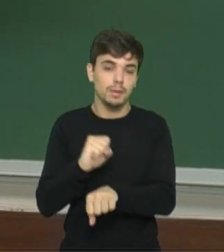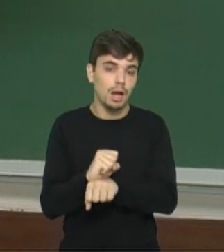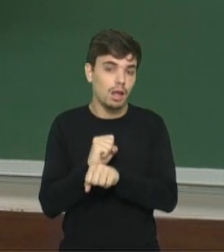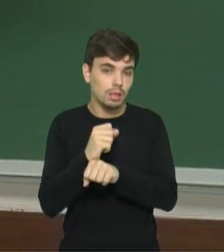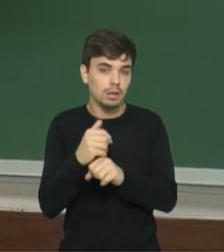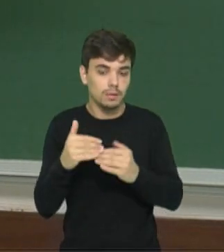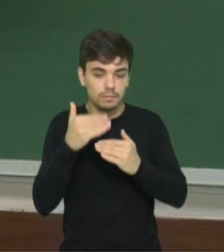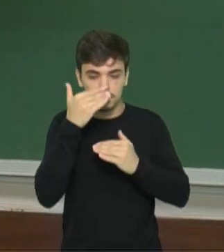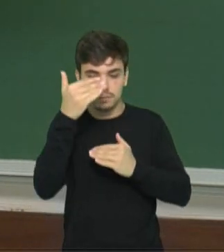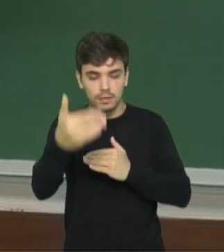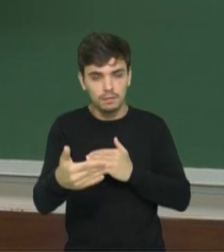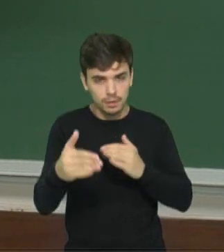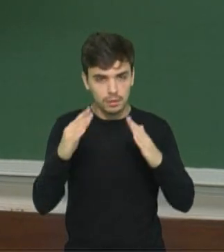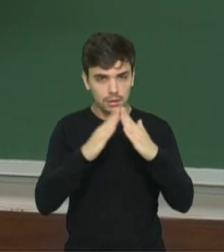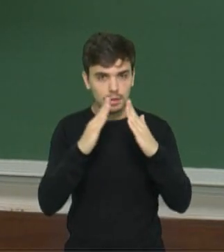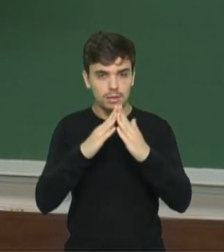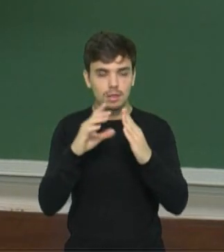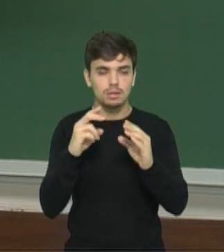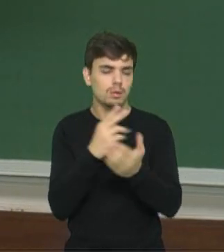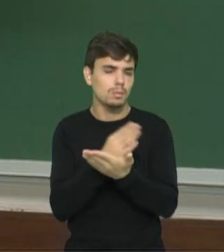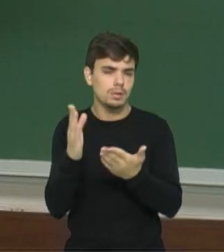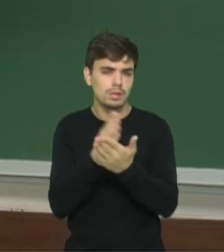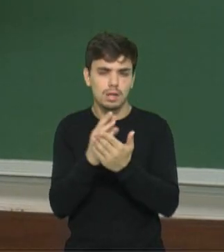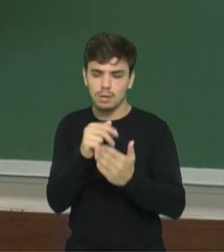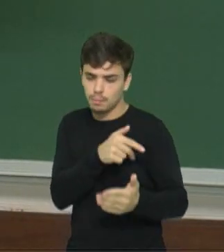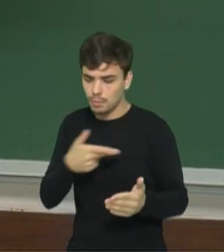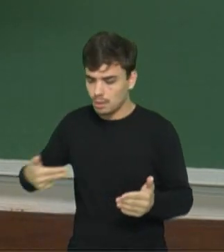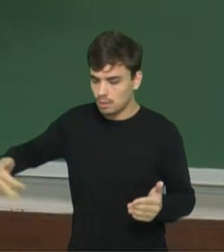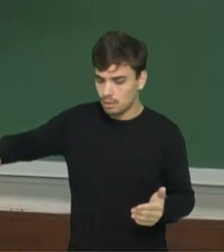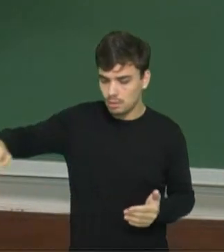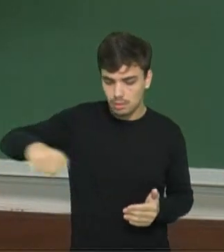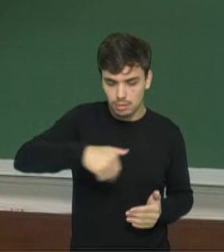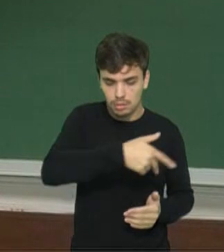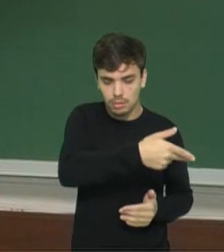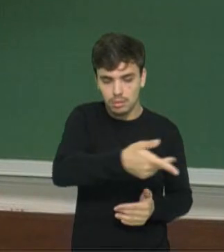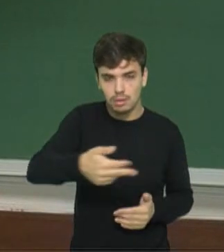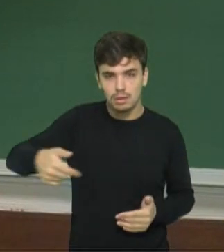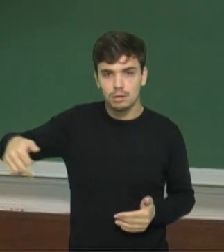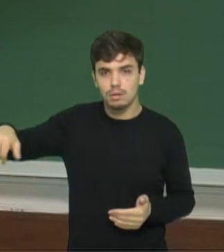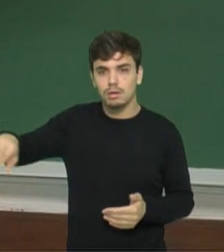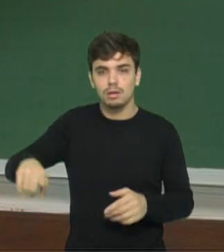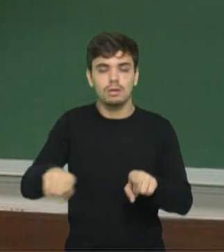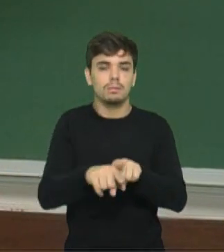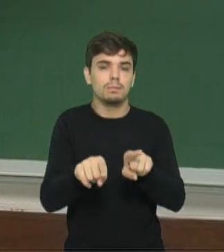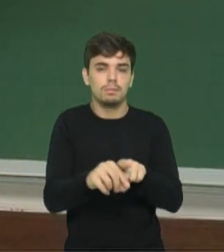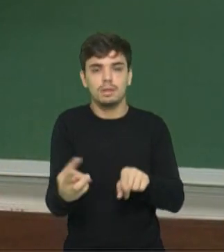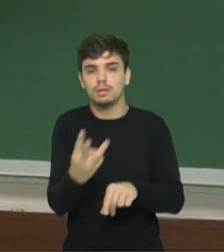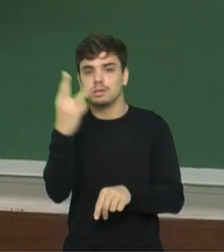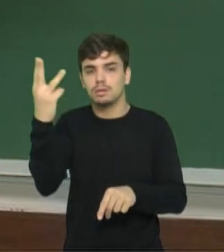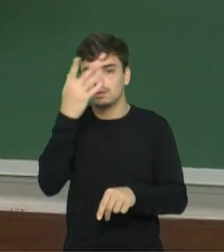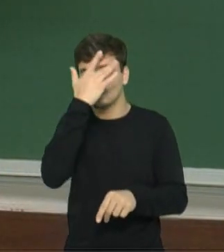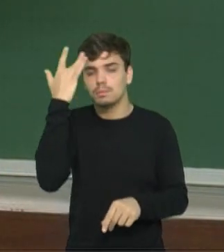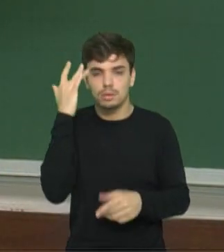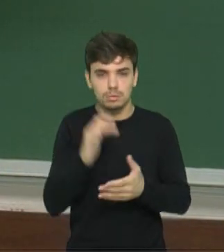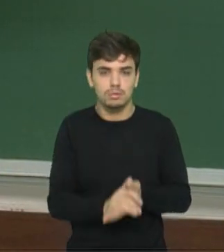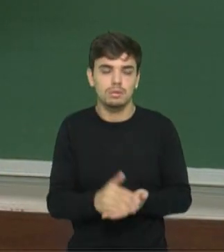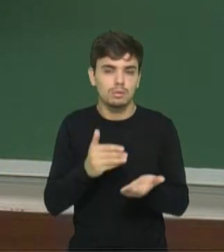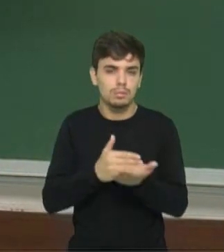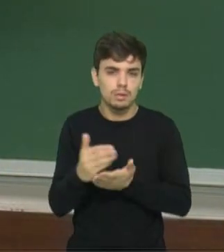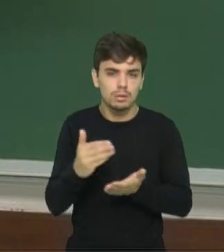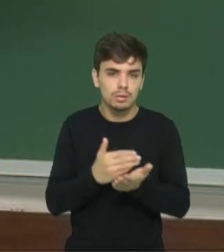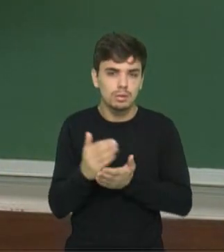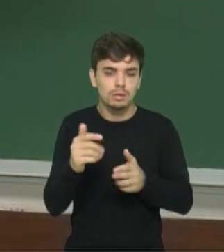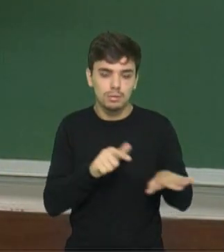Casa Rosada, elas começaram a circular pela praça, desconfigurando assim uma reunião com mais de 3 pessoas. E passaram